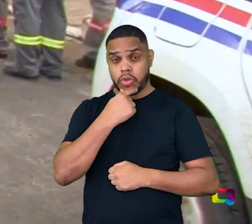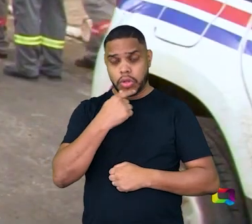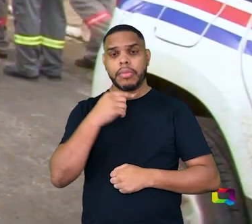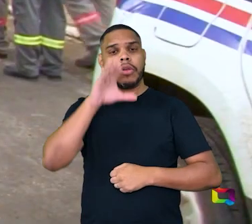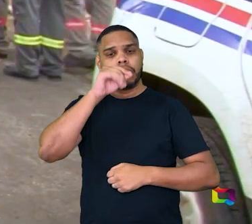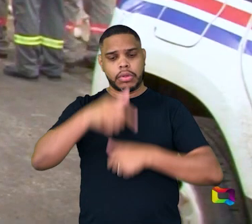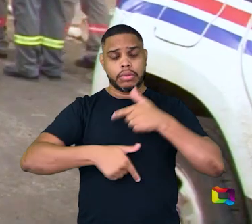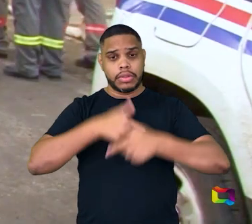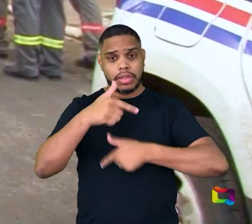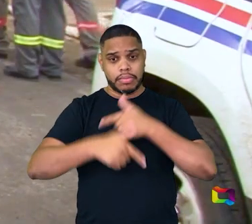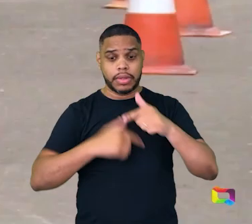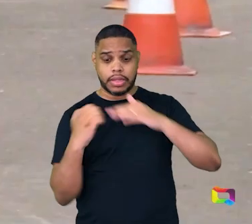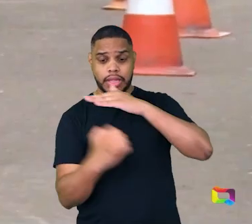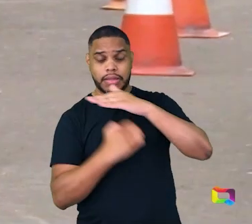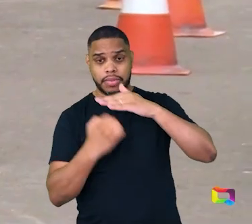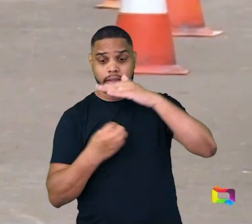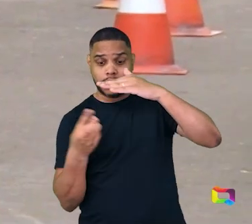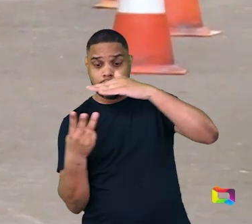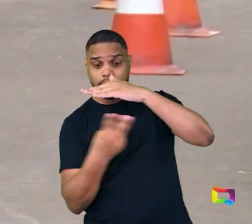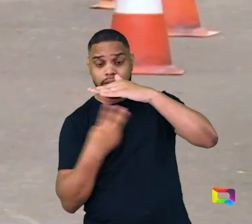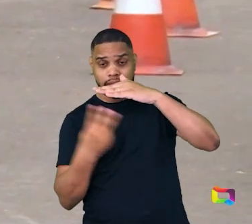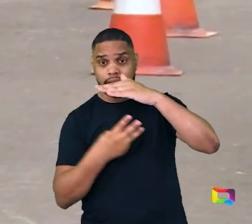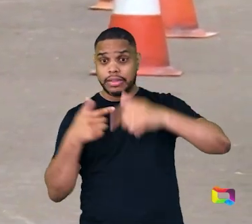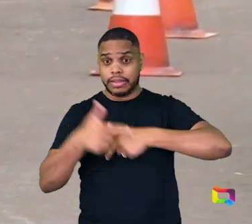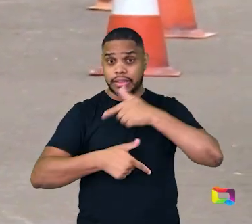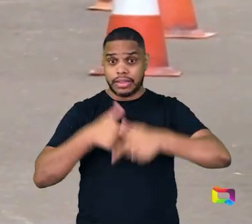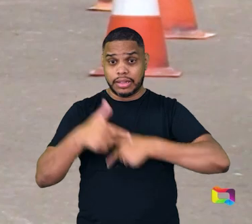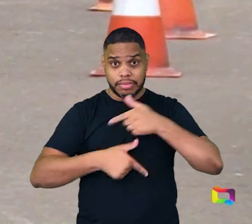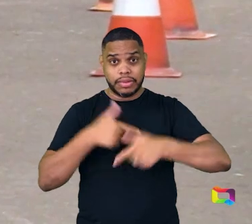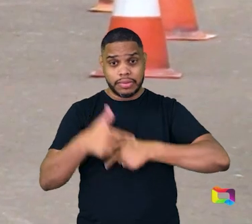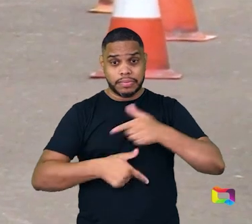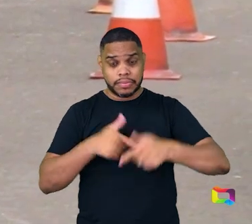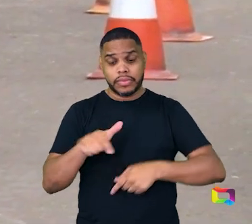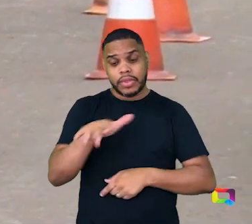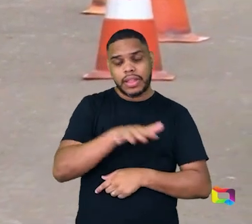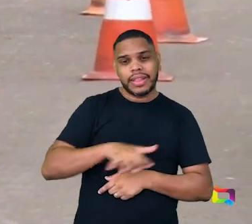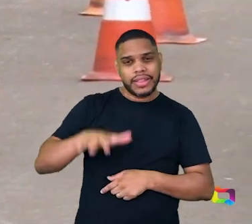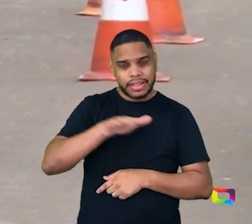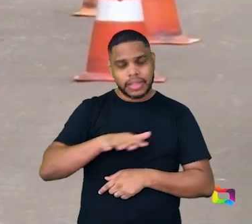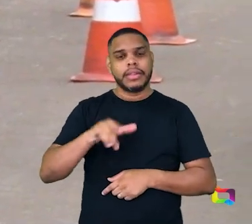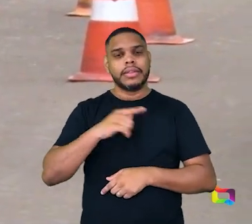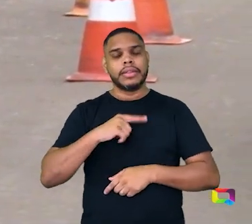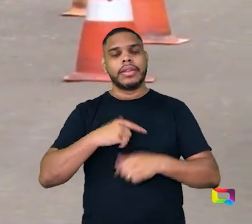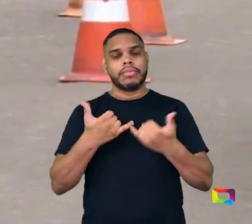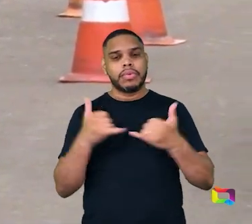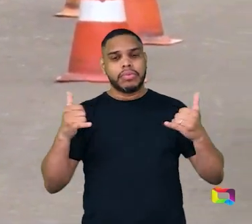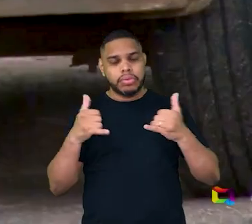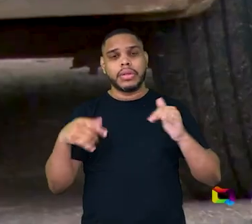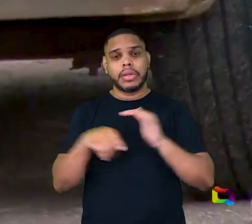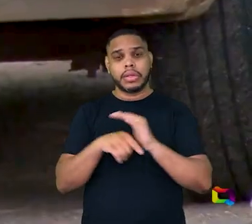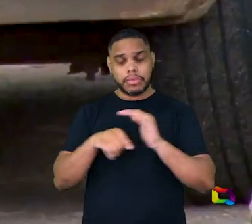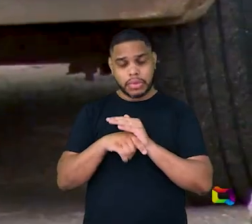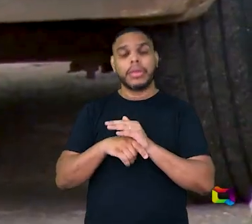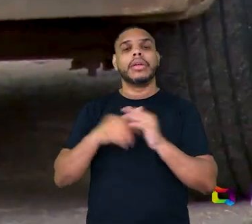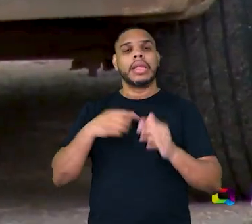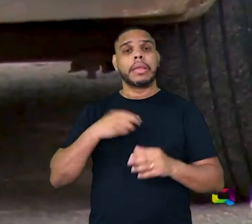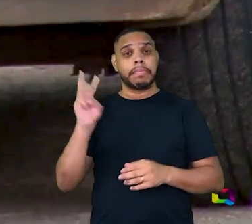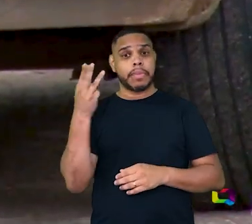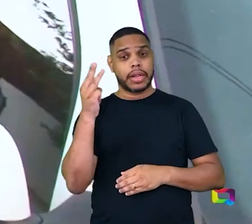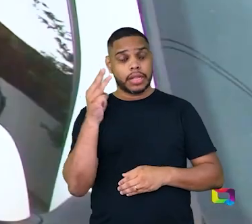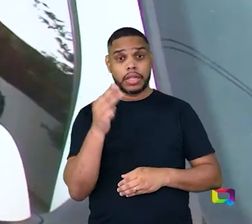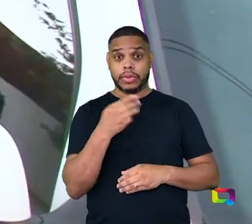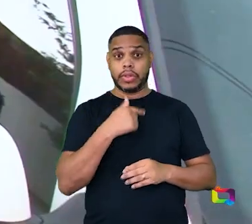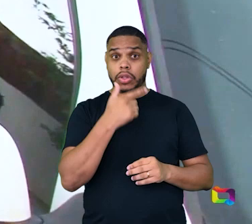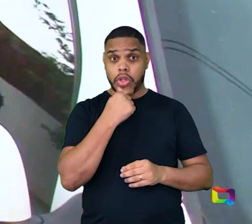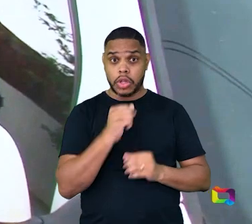eletricista era empregado de uma empresa terceirizada que prestava serviços para a Companhia Energética do Maranhão. Ele e